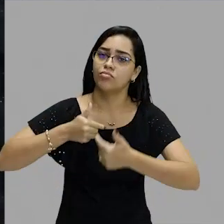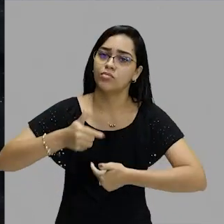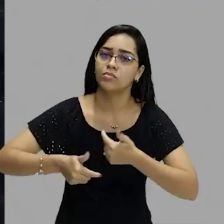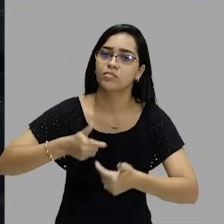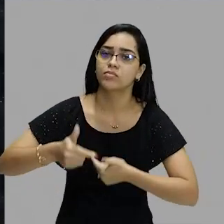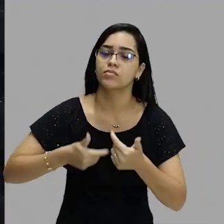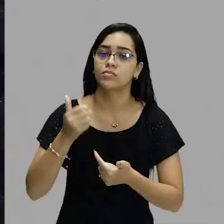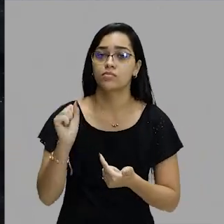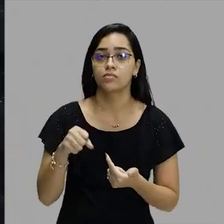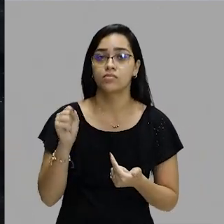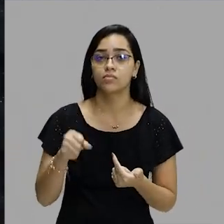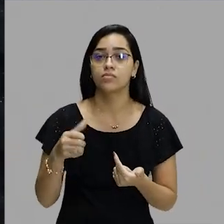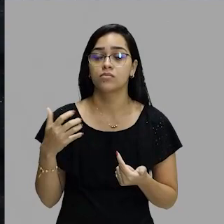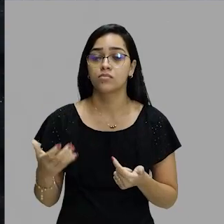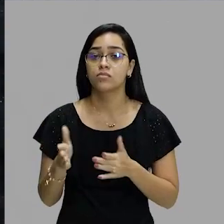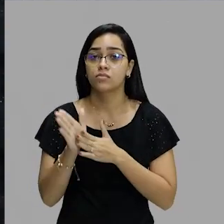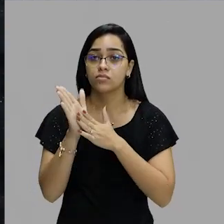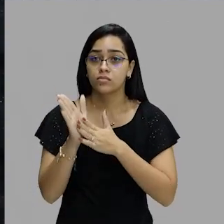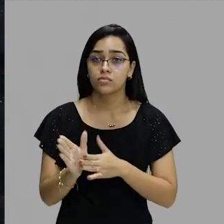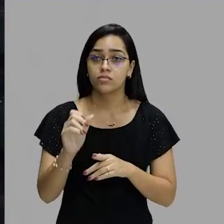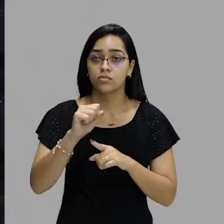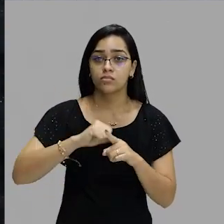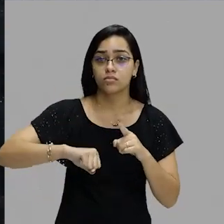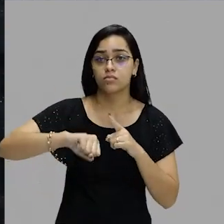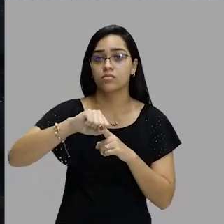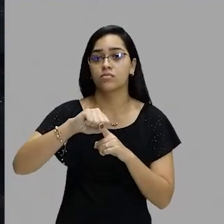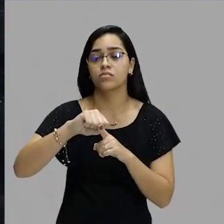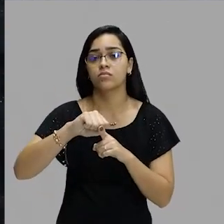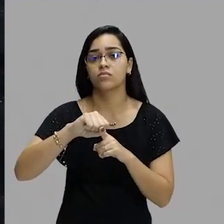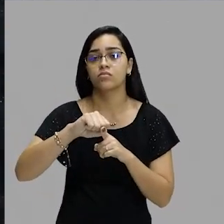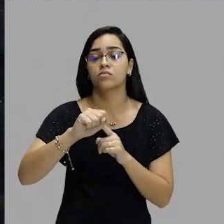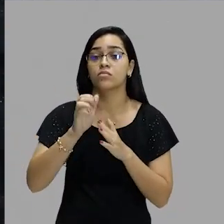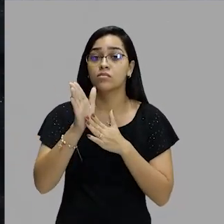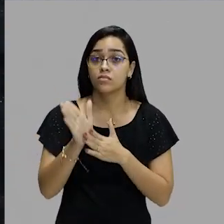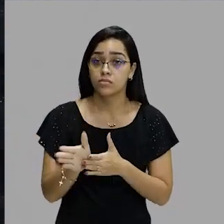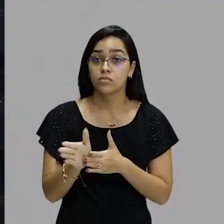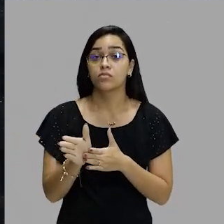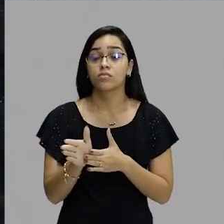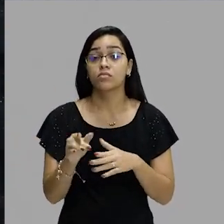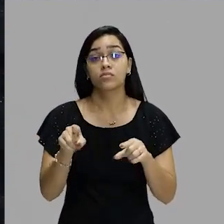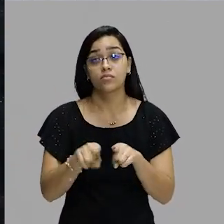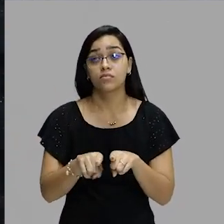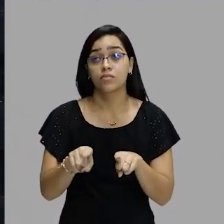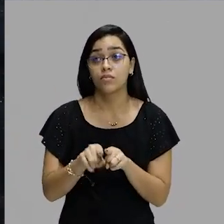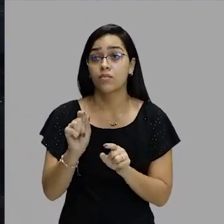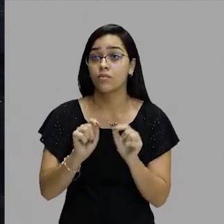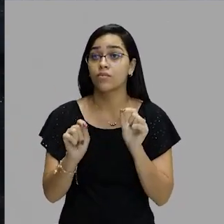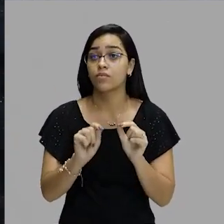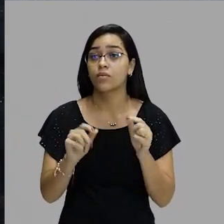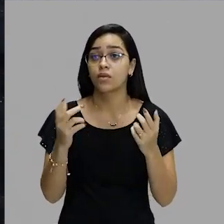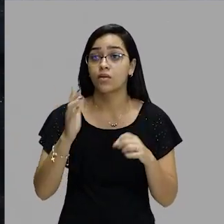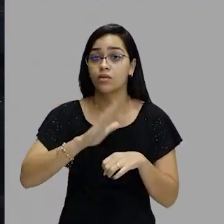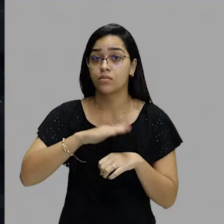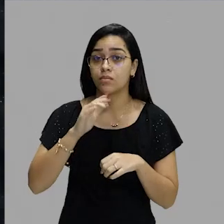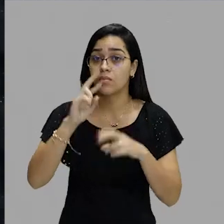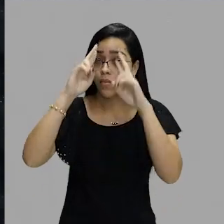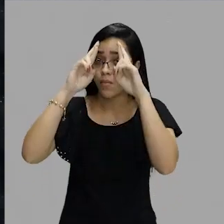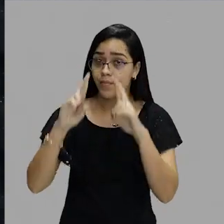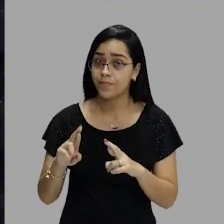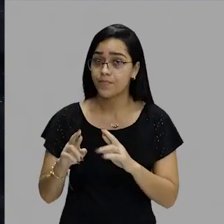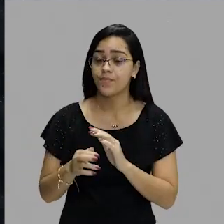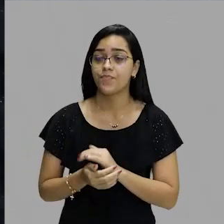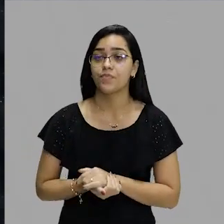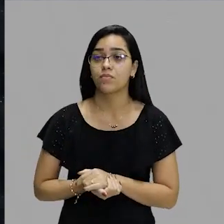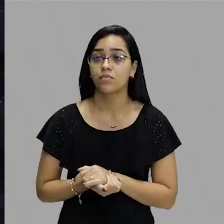se estabelecer na sociedade, para se manter firme e para ser mais do que nunca respeitado, tá